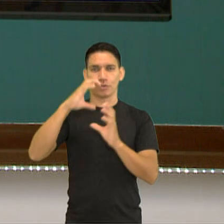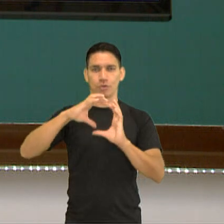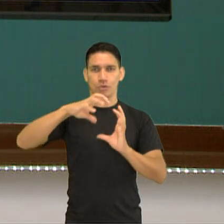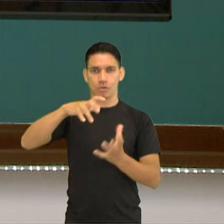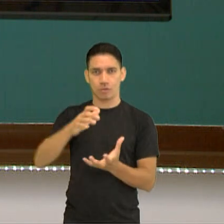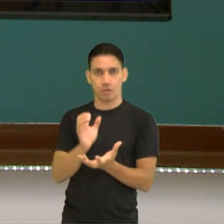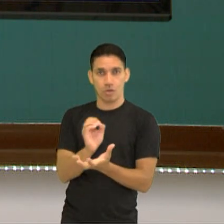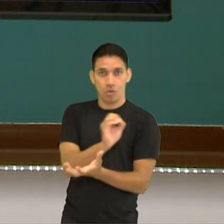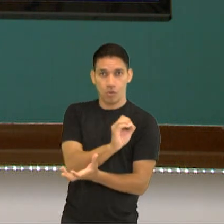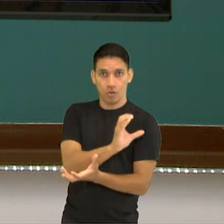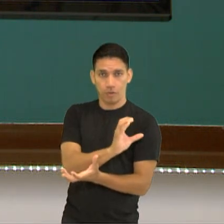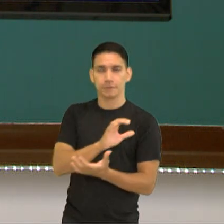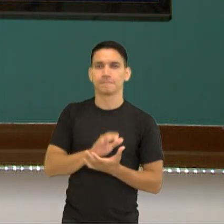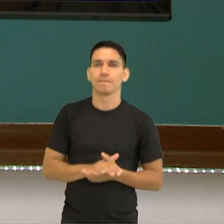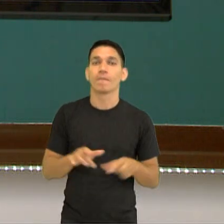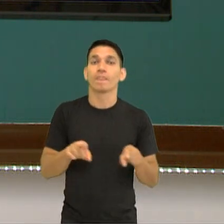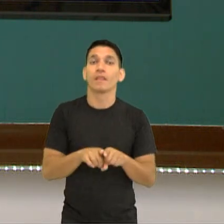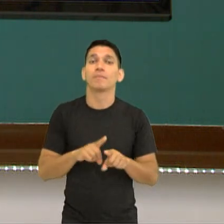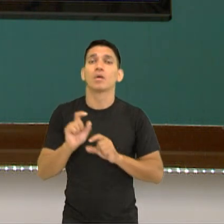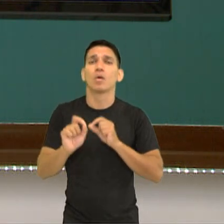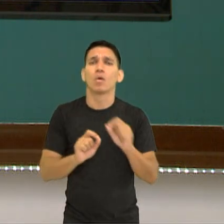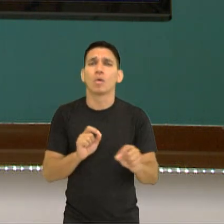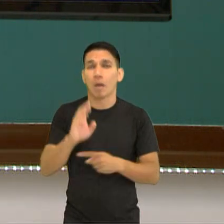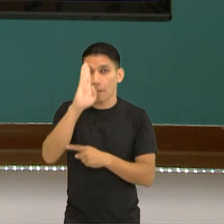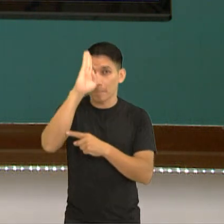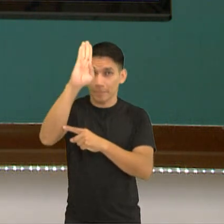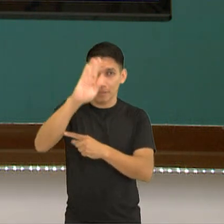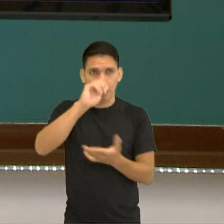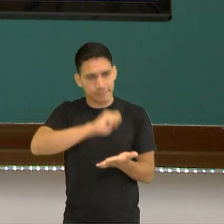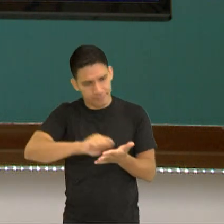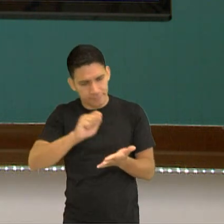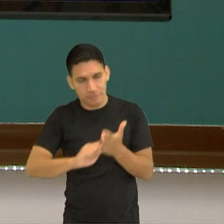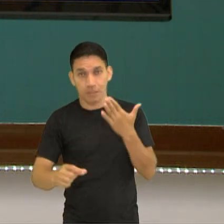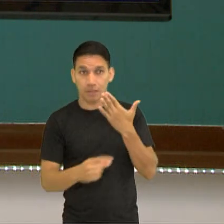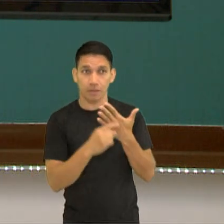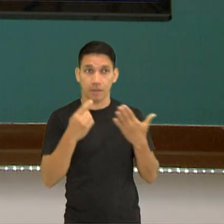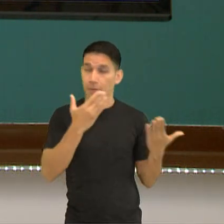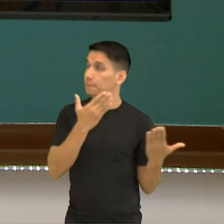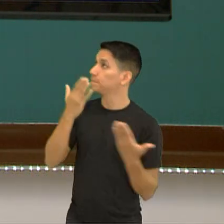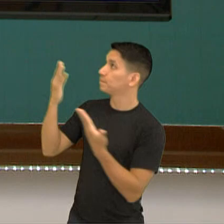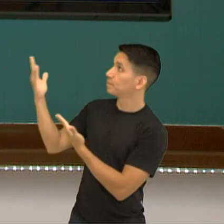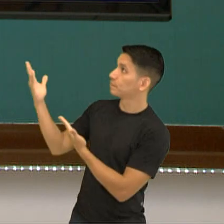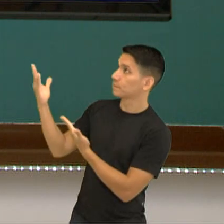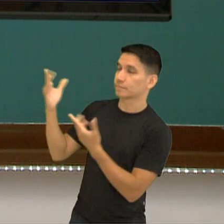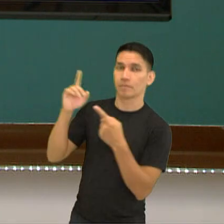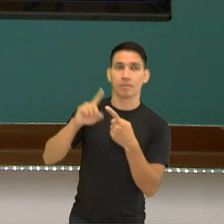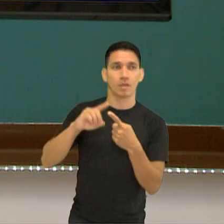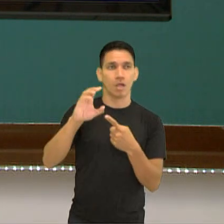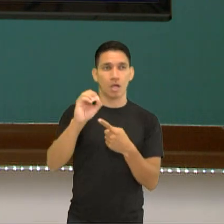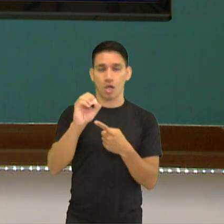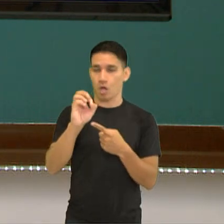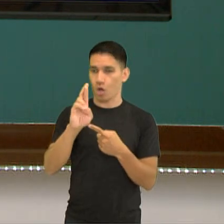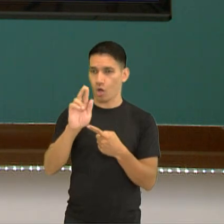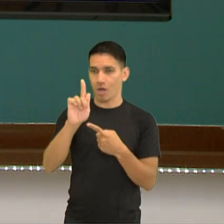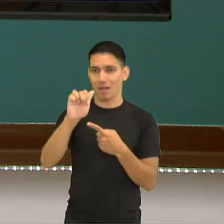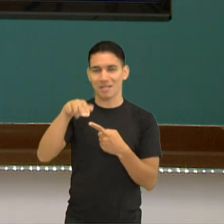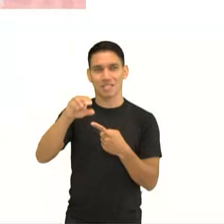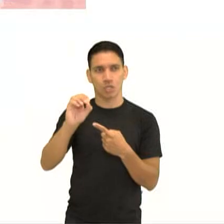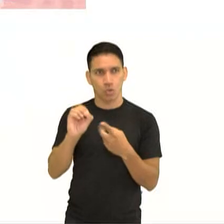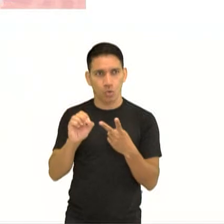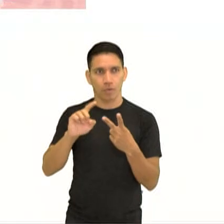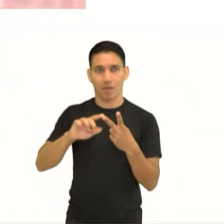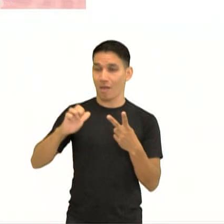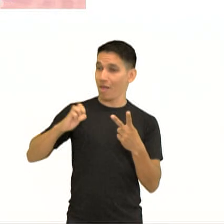Dentre as principais obras de Aristóteles, nós podemos citar o Órgano, a Ética